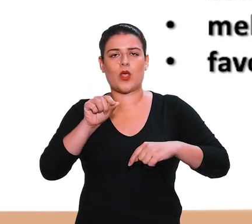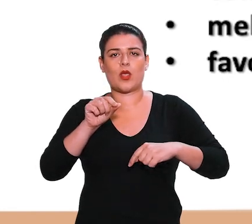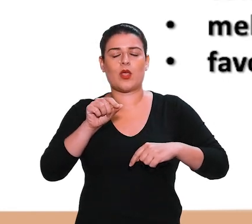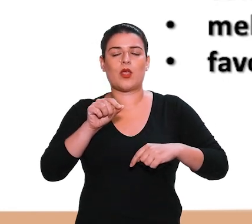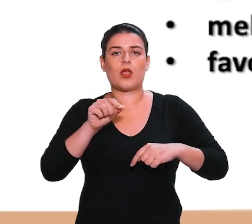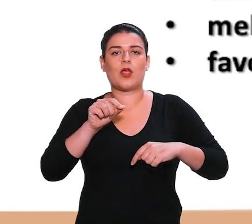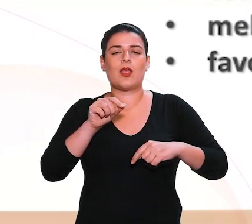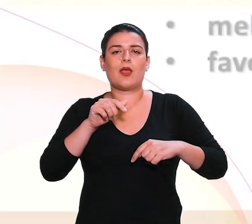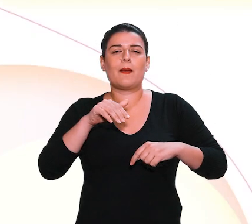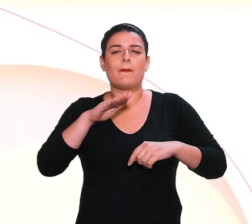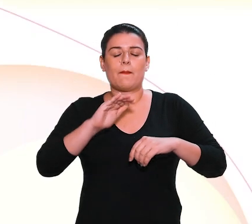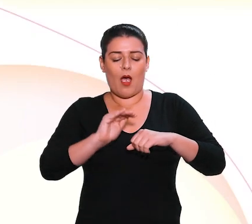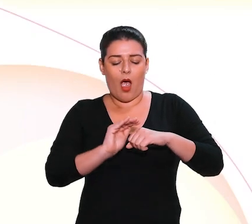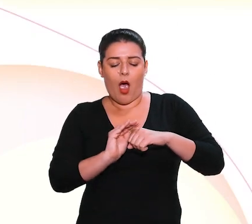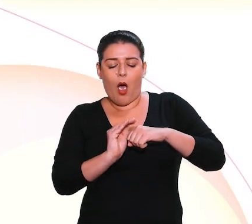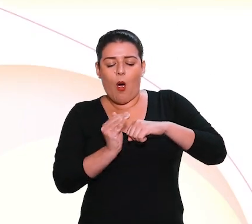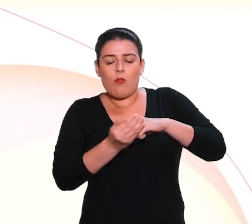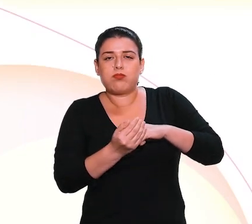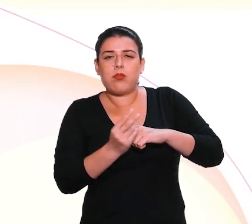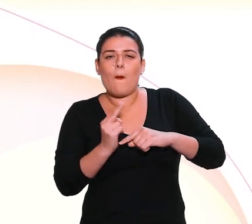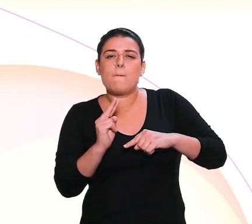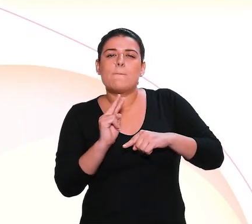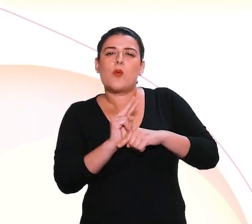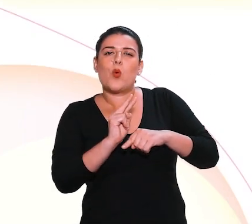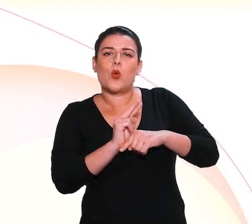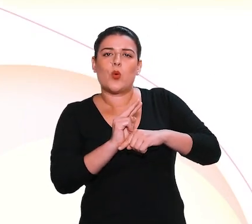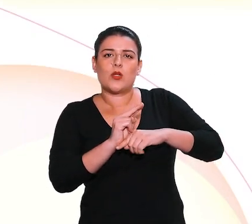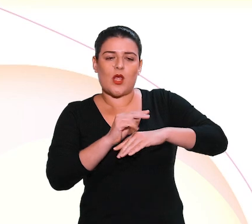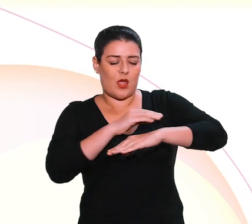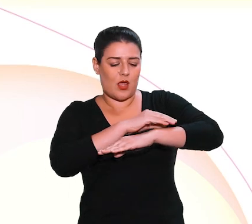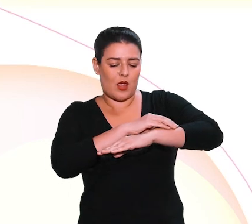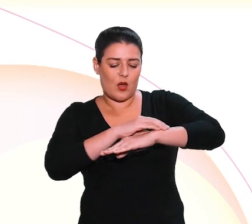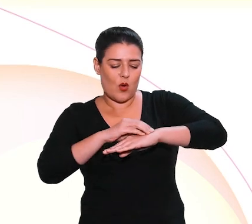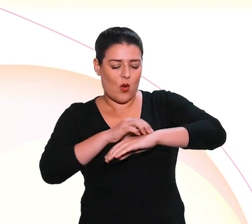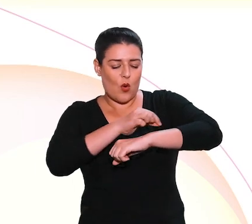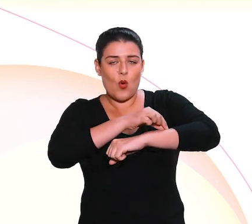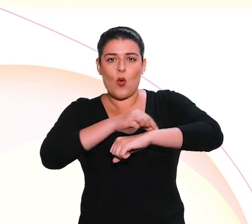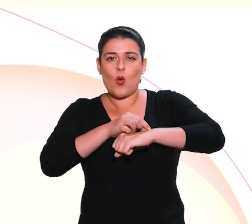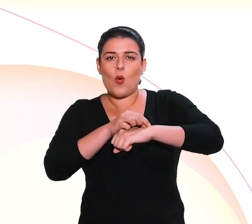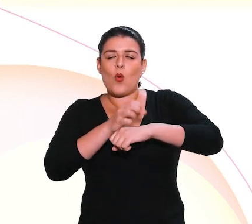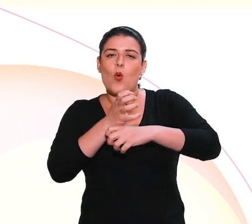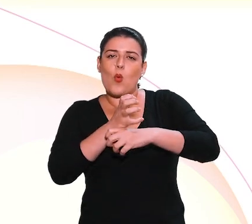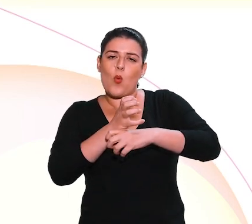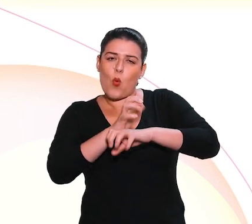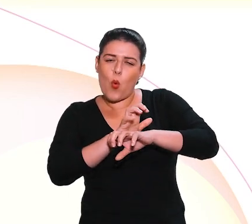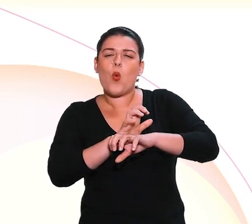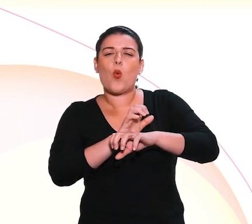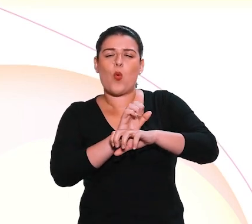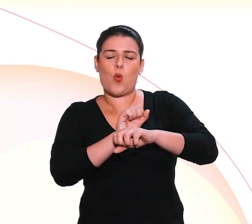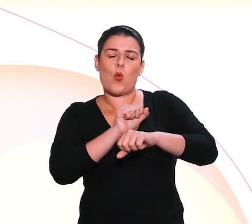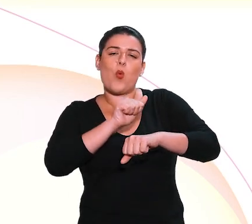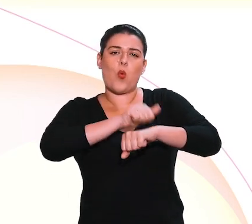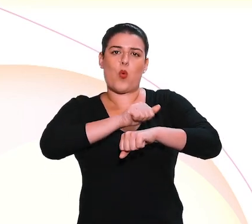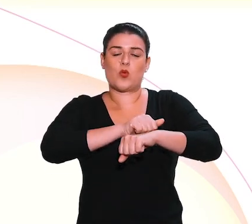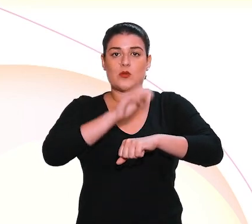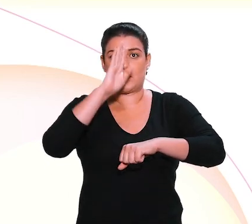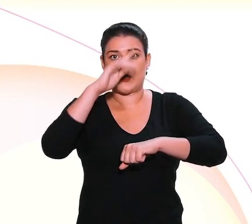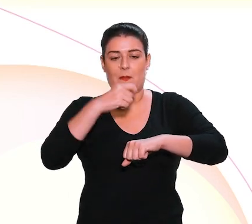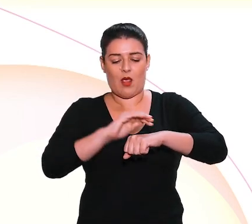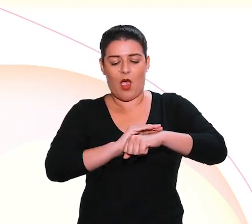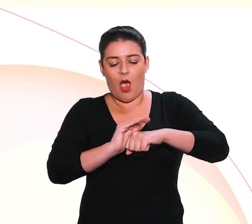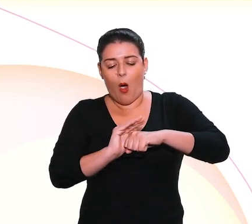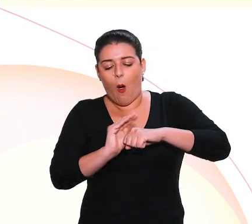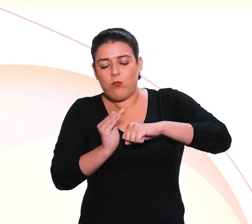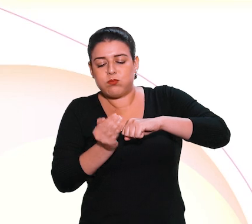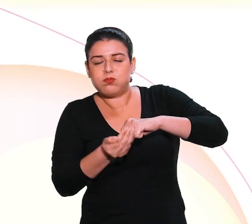se fosse uma capa, um revestimento para as estruturas rígidas que estão ali atrás, como o osso principalmente. Eu preciso ter tecido